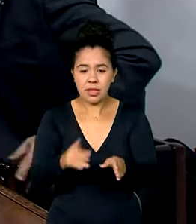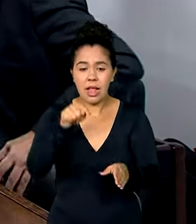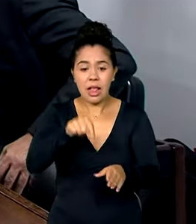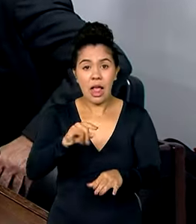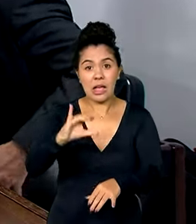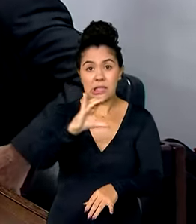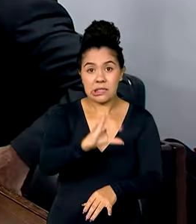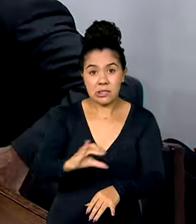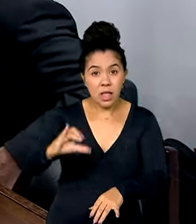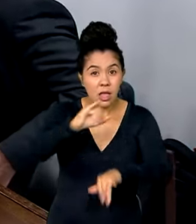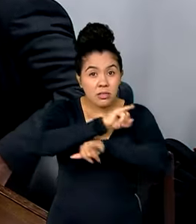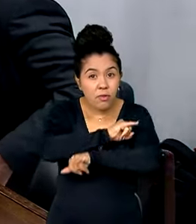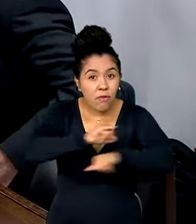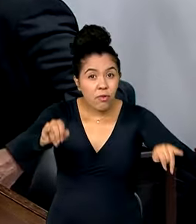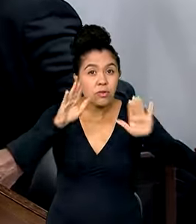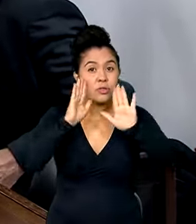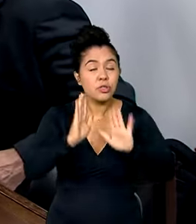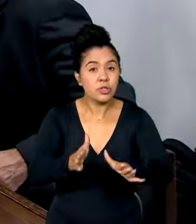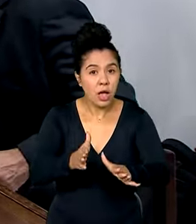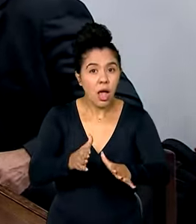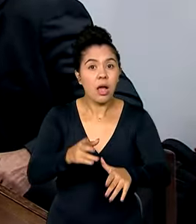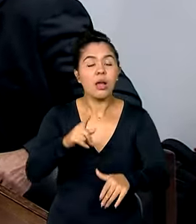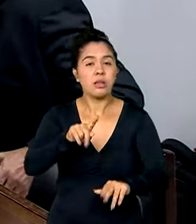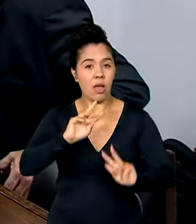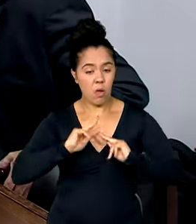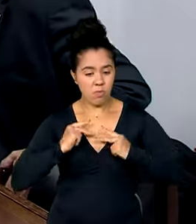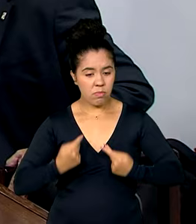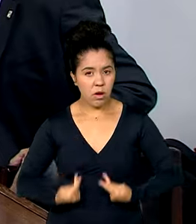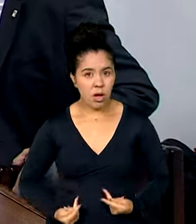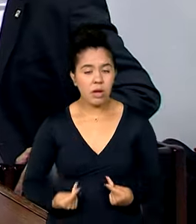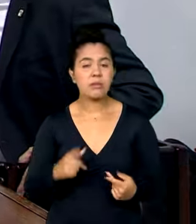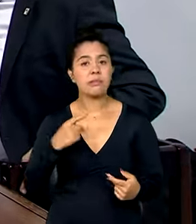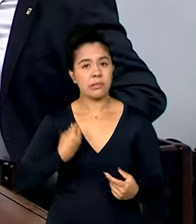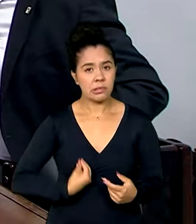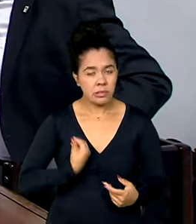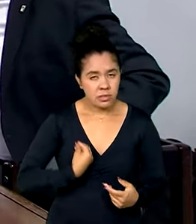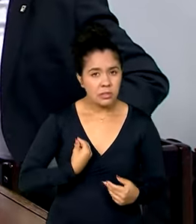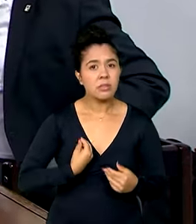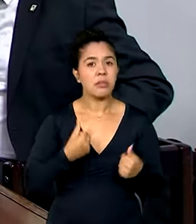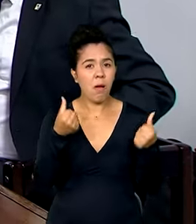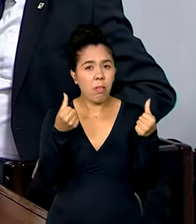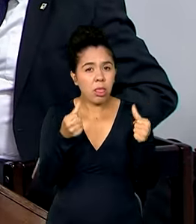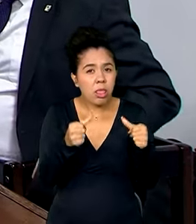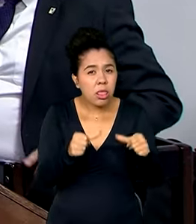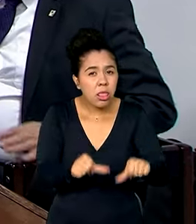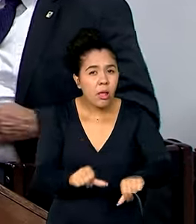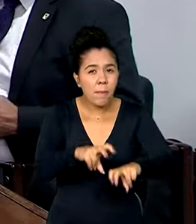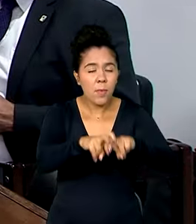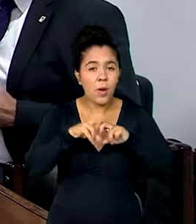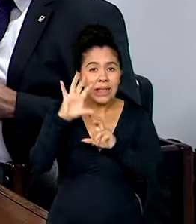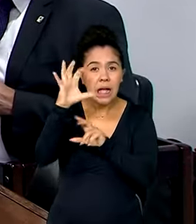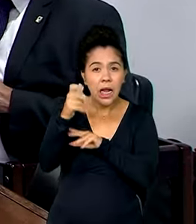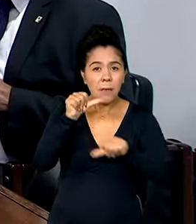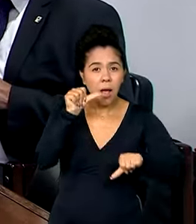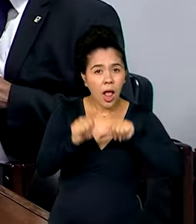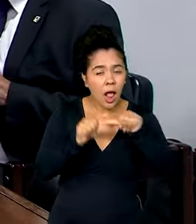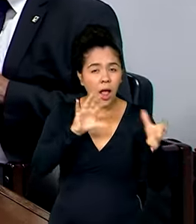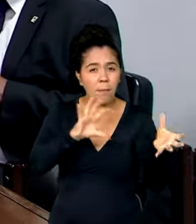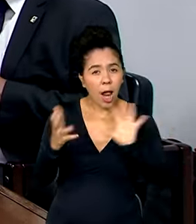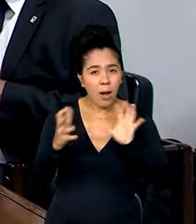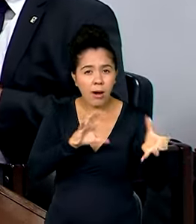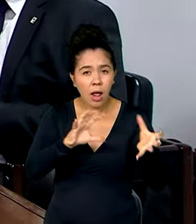que a humanidade está indo para uma trajetória perigosa do ponto de vista de mudança do clima,